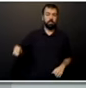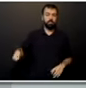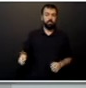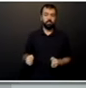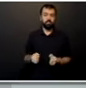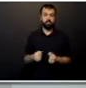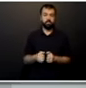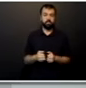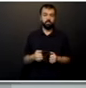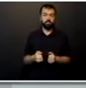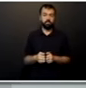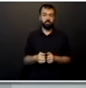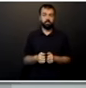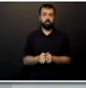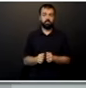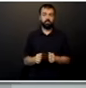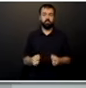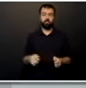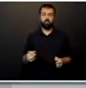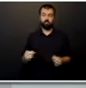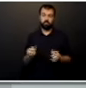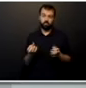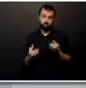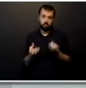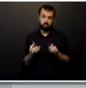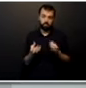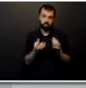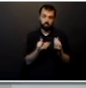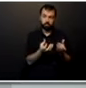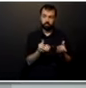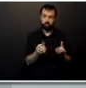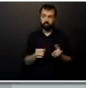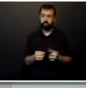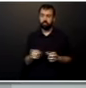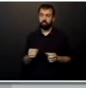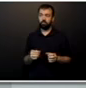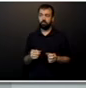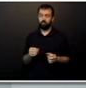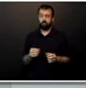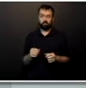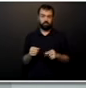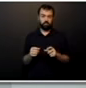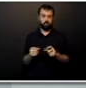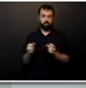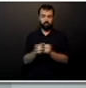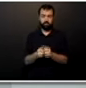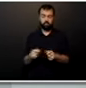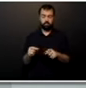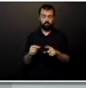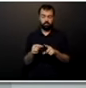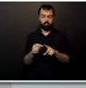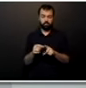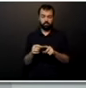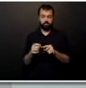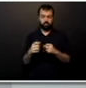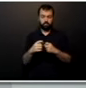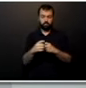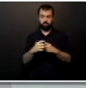brócolis cujo conteúdo é embalado em saquinhos menores contém a seguinte tabela de medidas